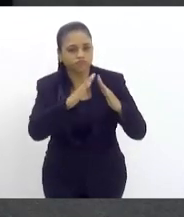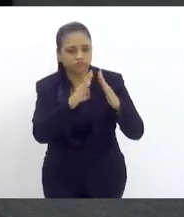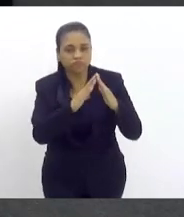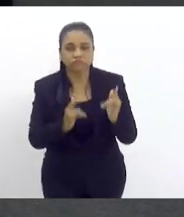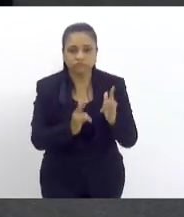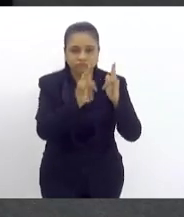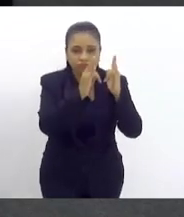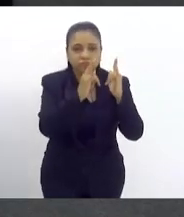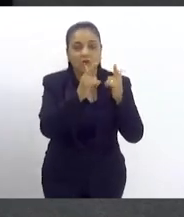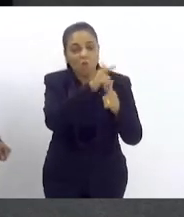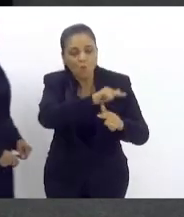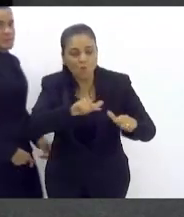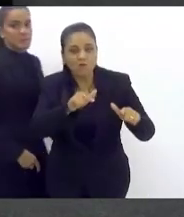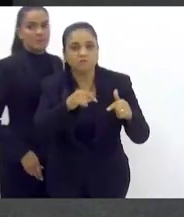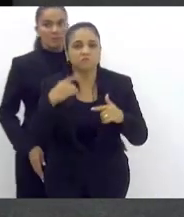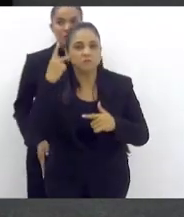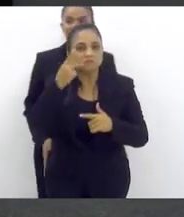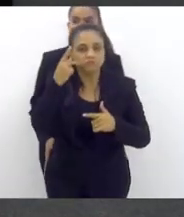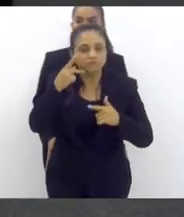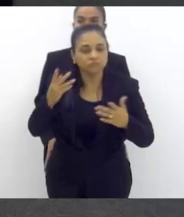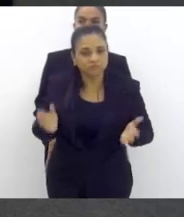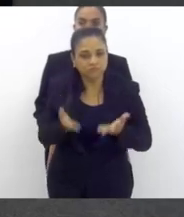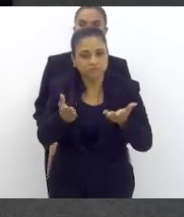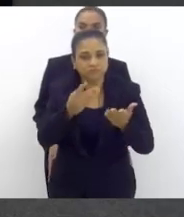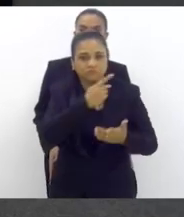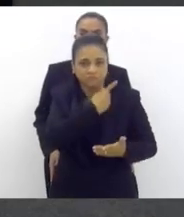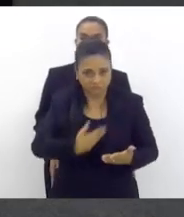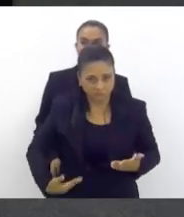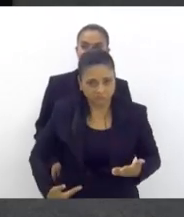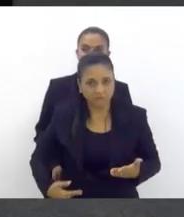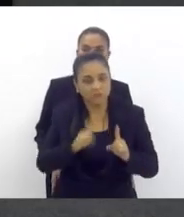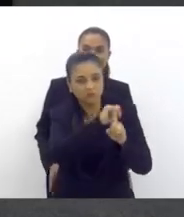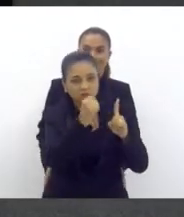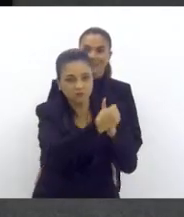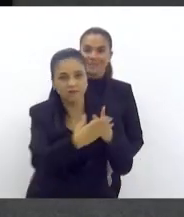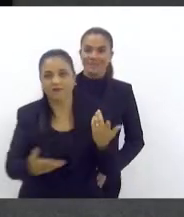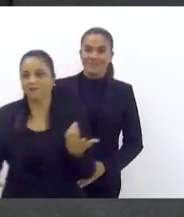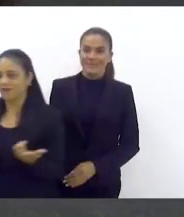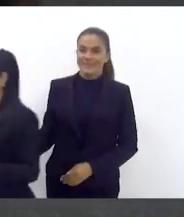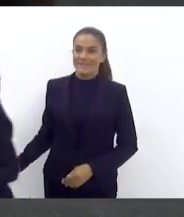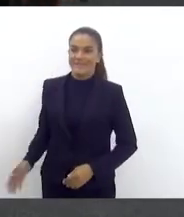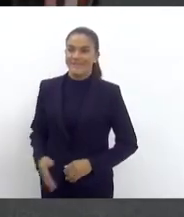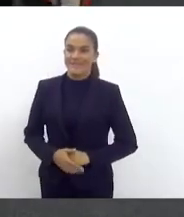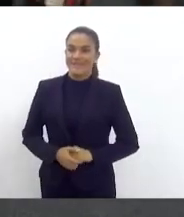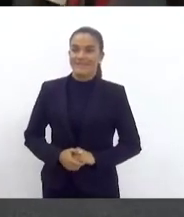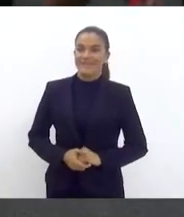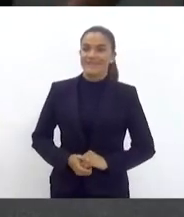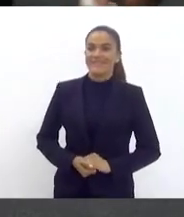estimular políticas sociais efetivas, solidárias.